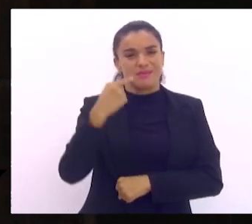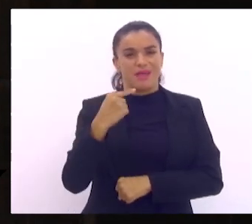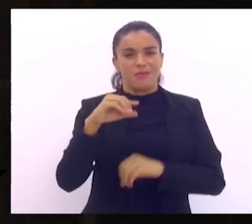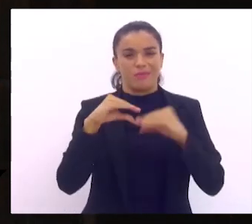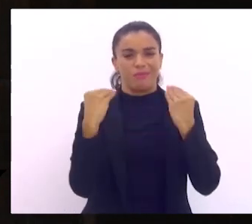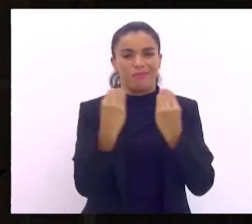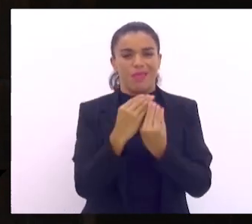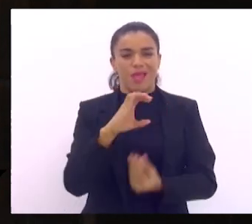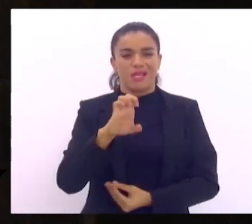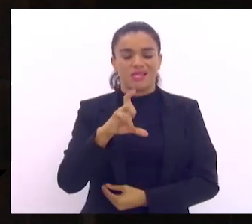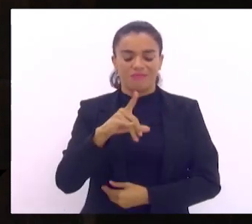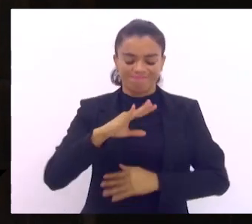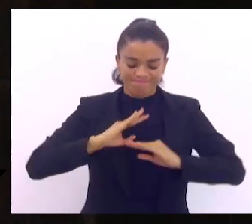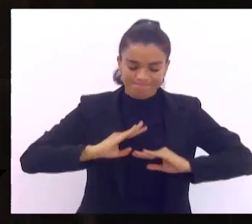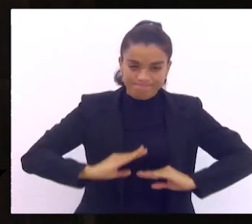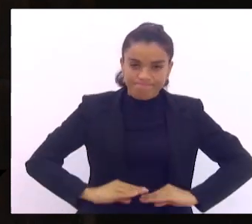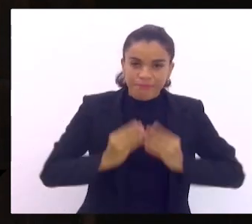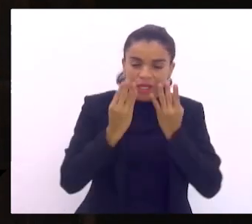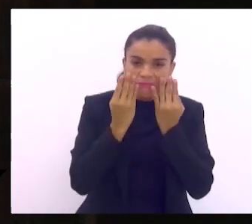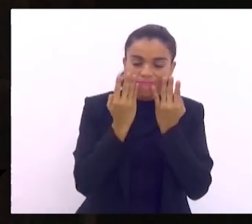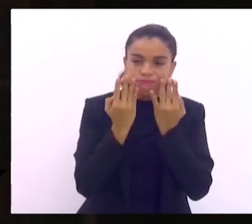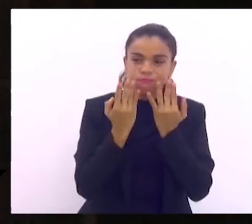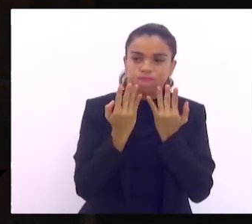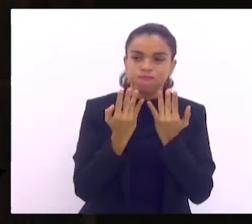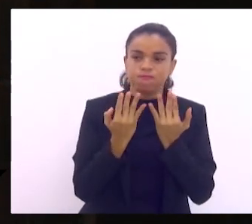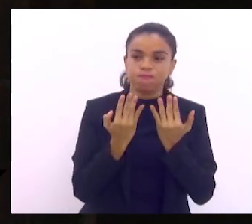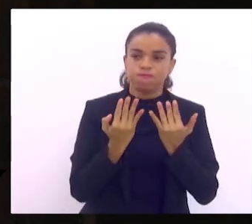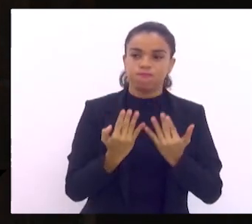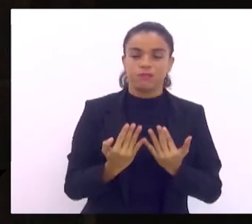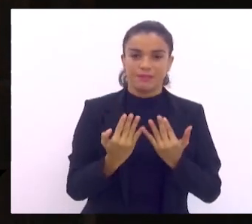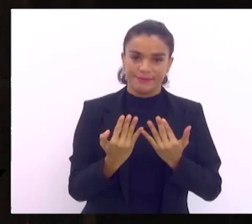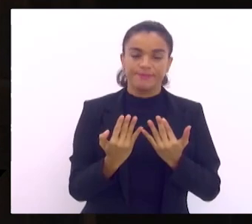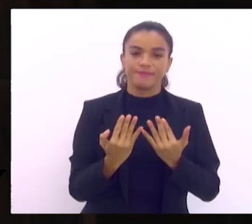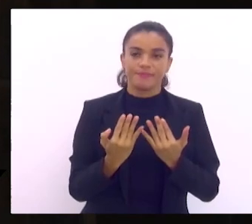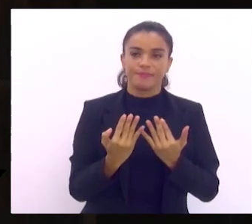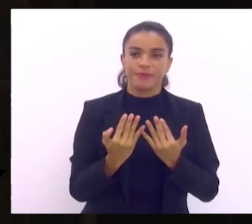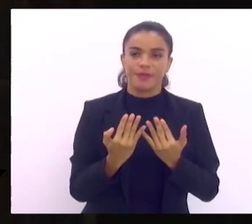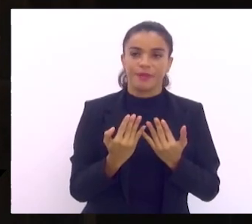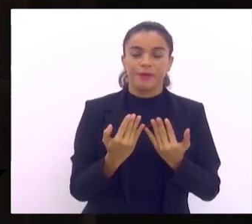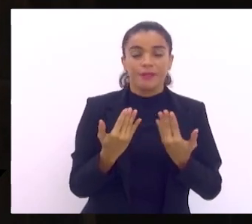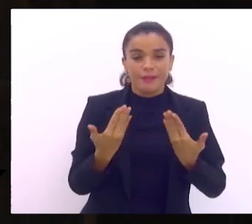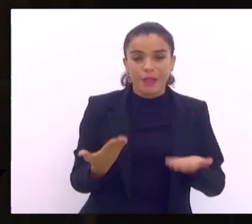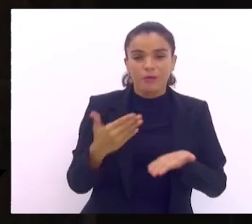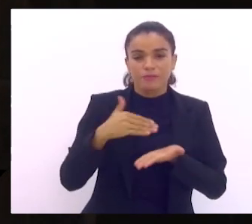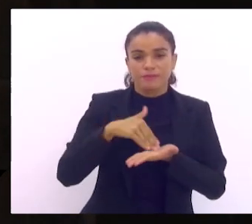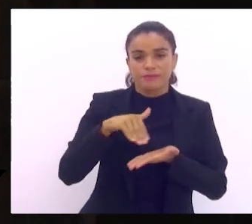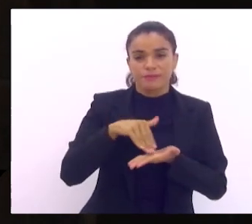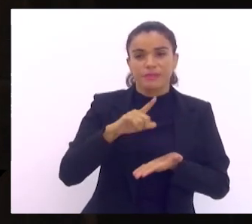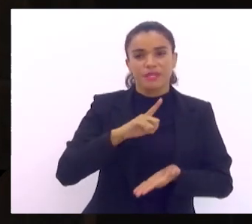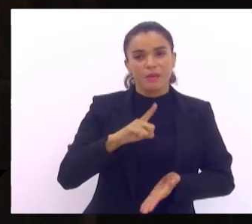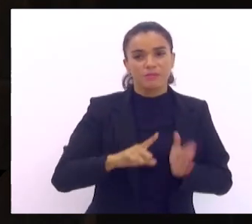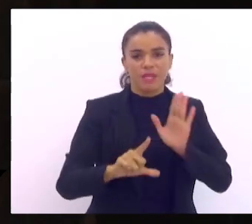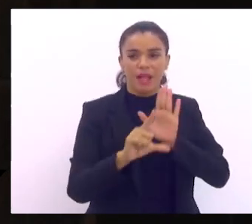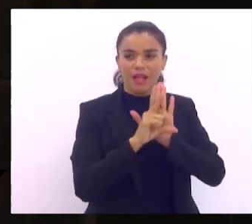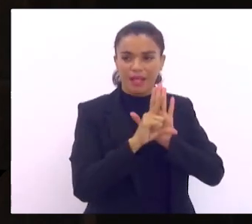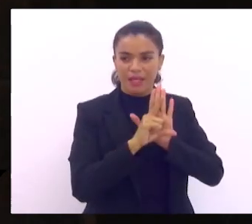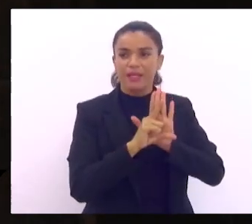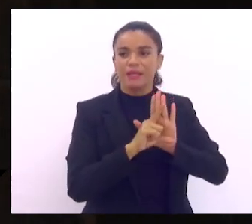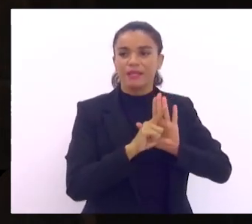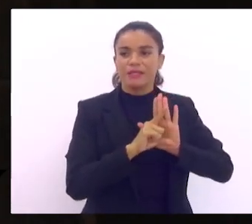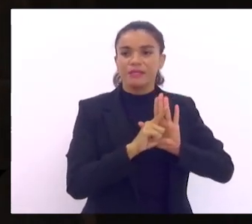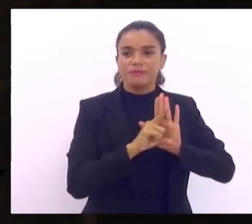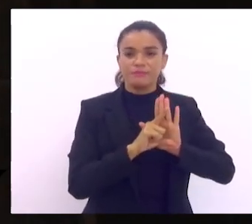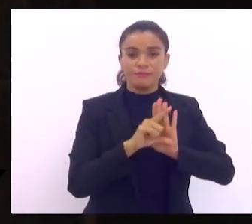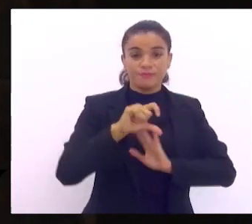uma tristeza enorme, nossos olhos têm que encher d'água. E nós temos, secretário, a Lei